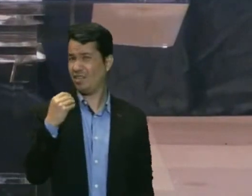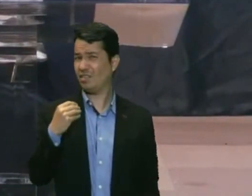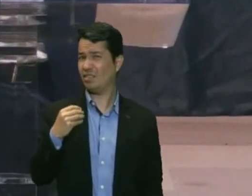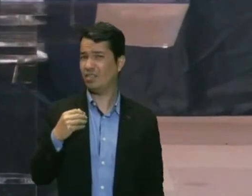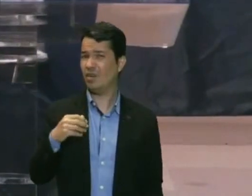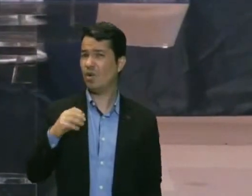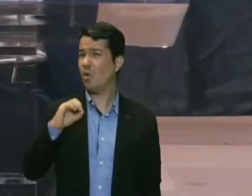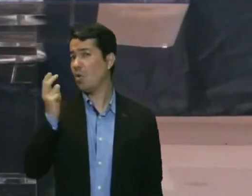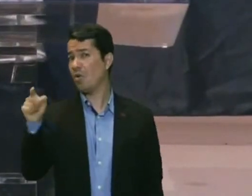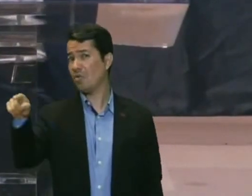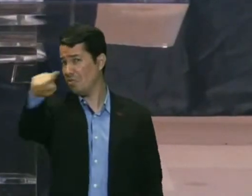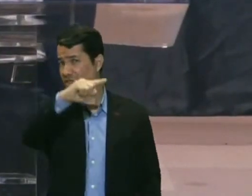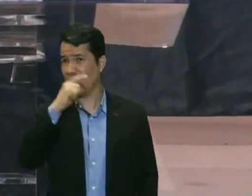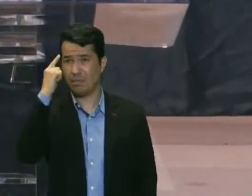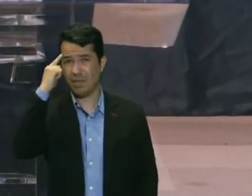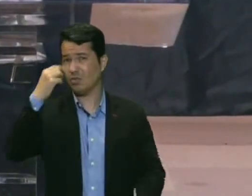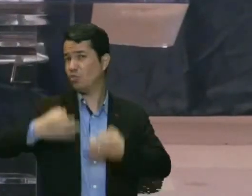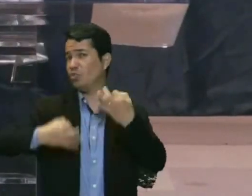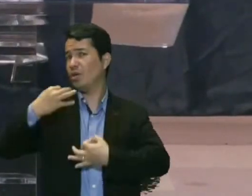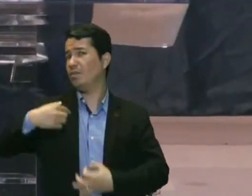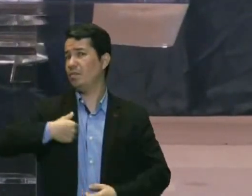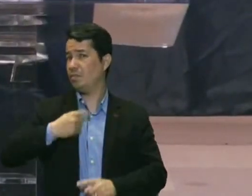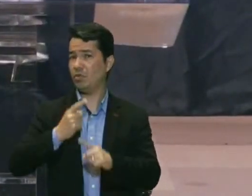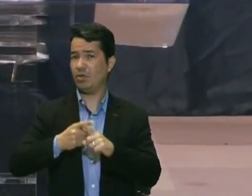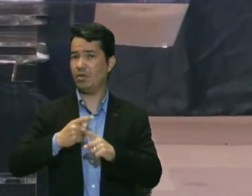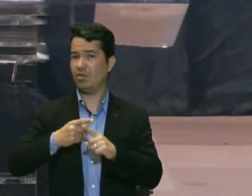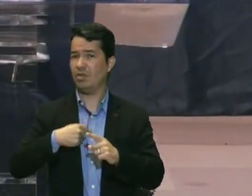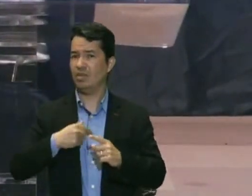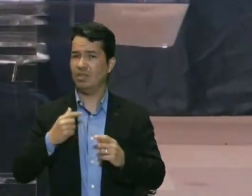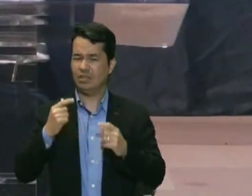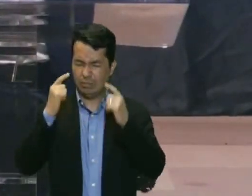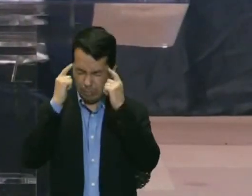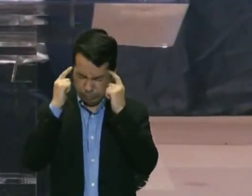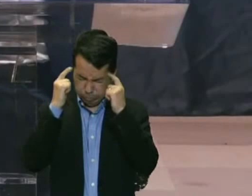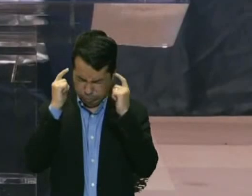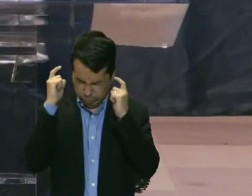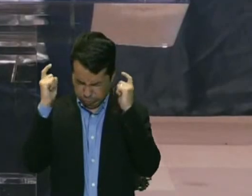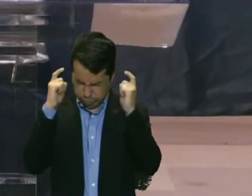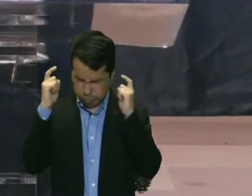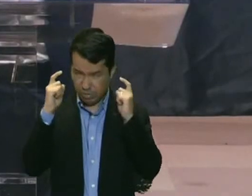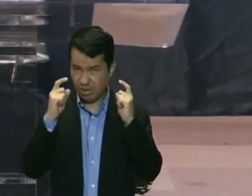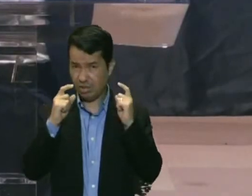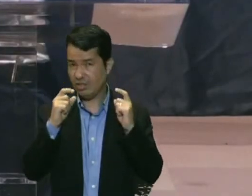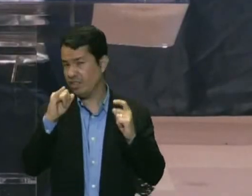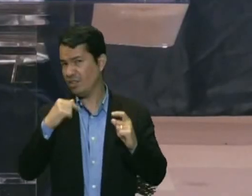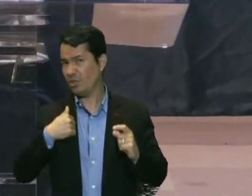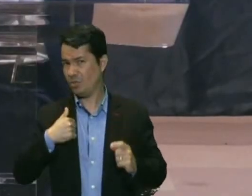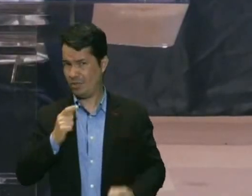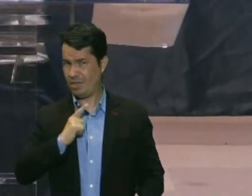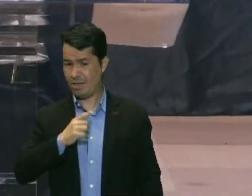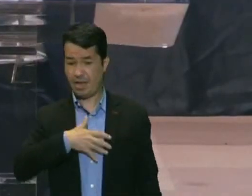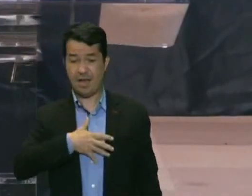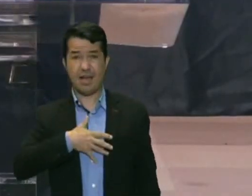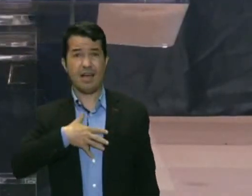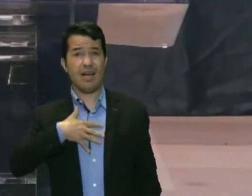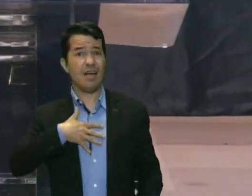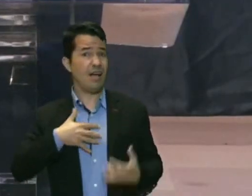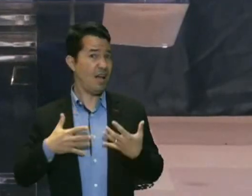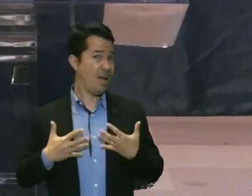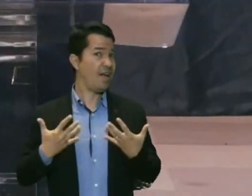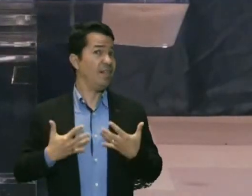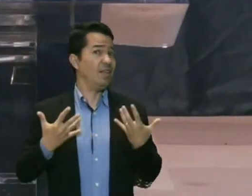dentro? E aí ele diz assim, se devo orgulhar-me, que seja nas coisas que